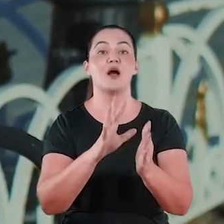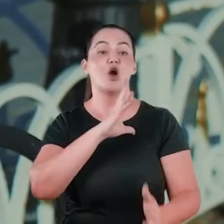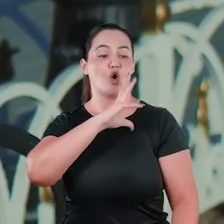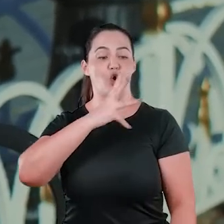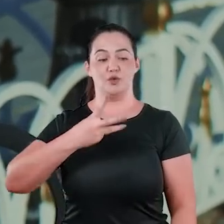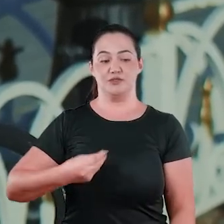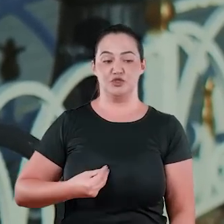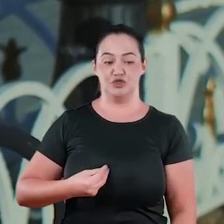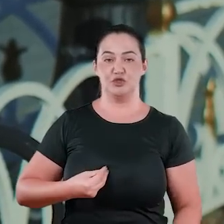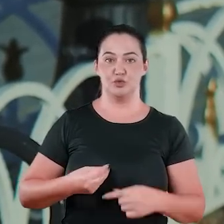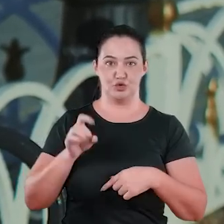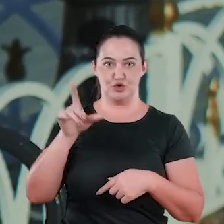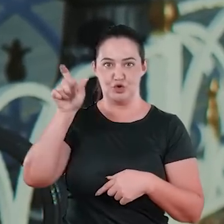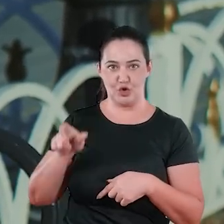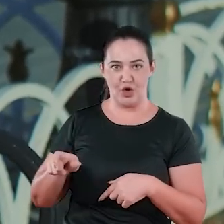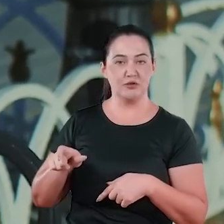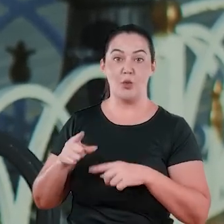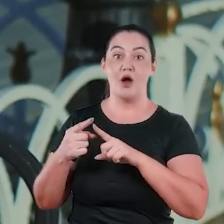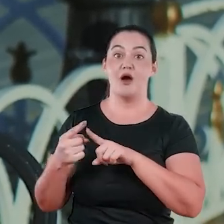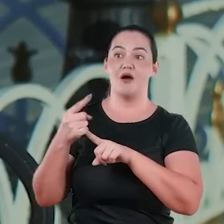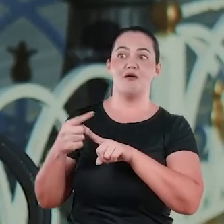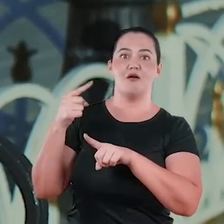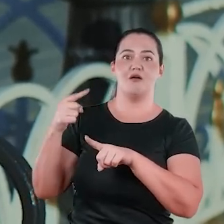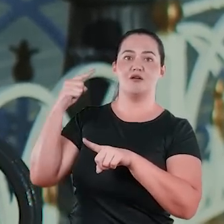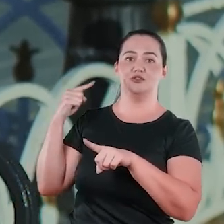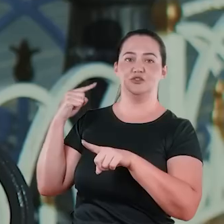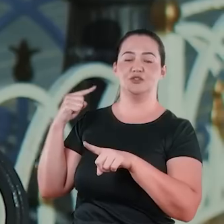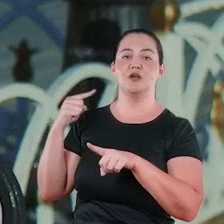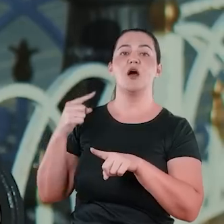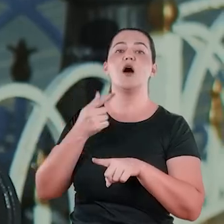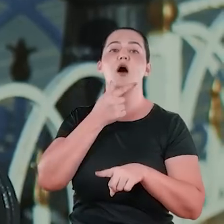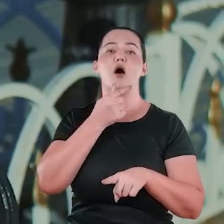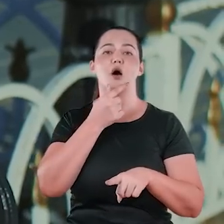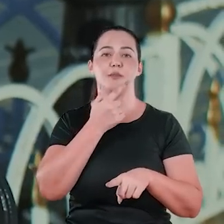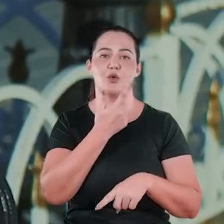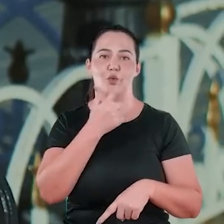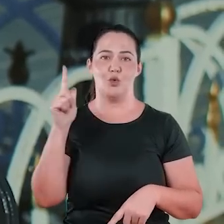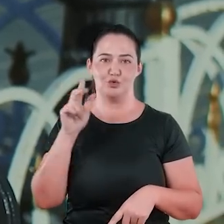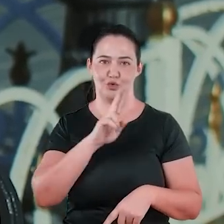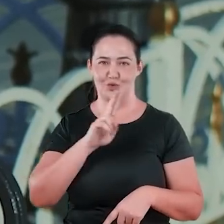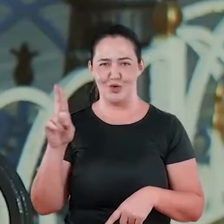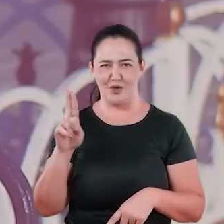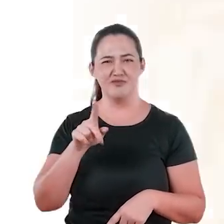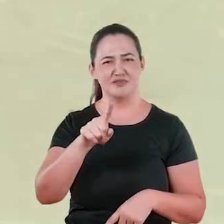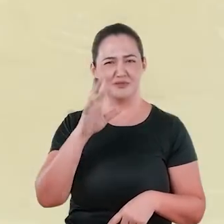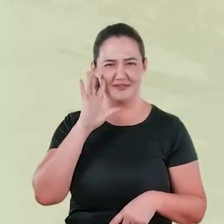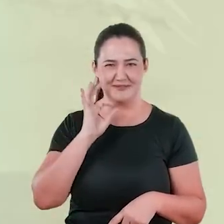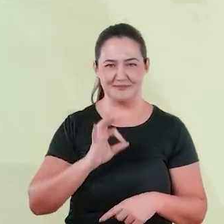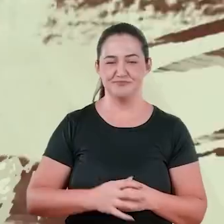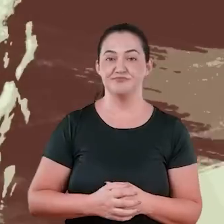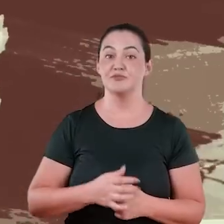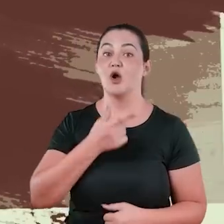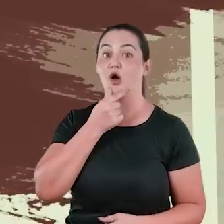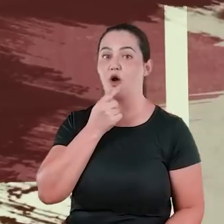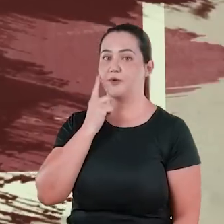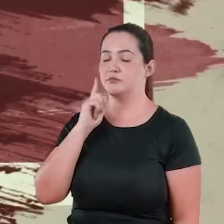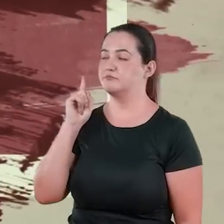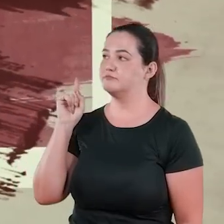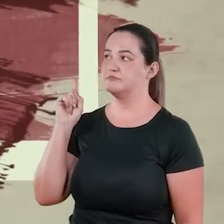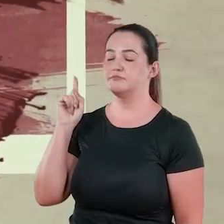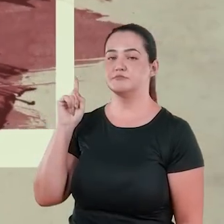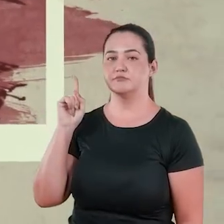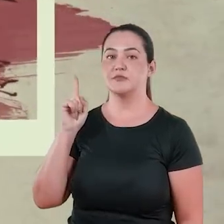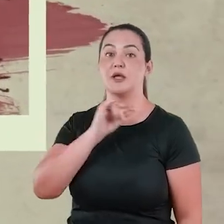que retroceder um pouquinho no tempo, falando agora de Diocleciano. Calma que você vai entender. Diocleciano foi